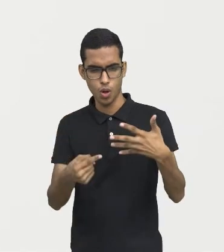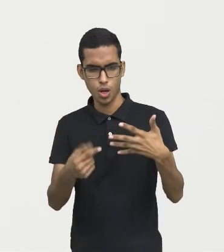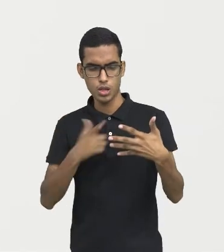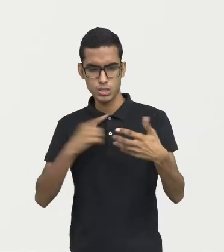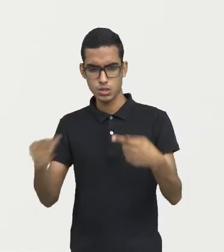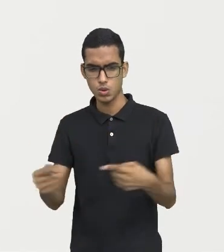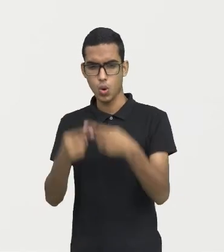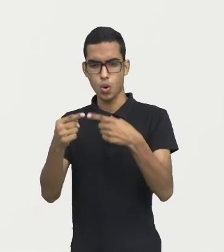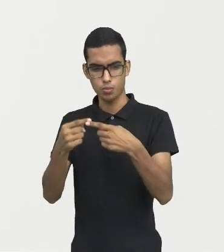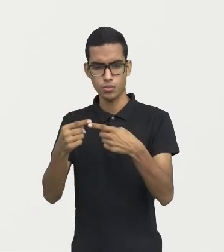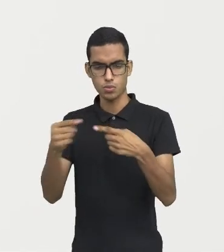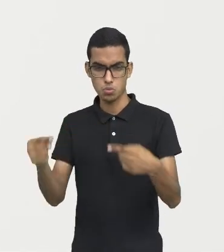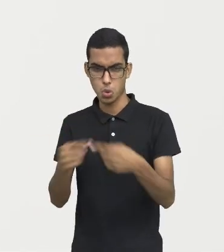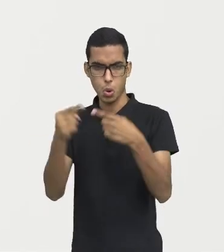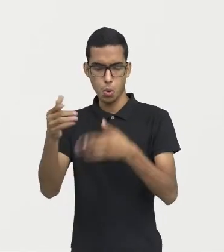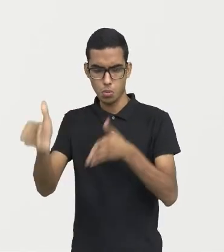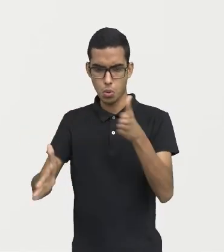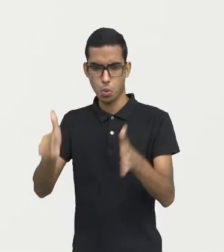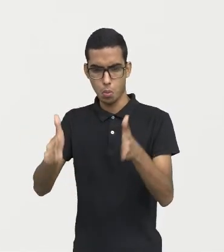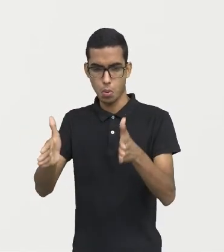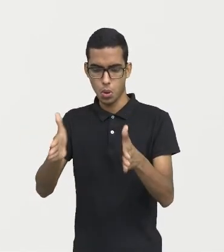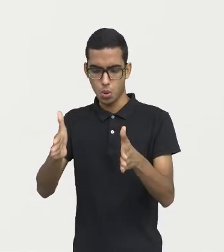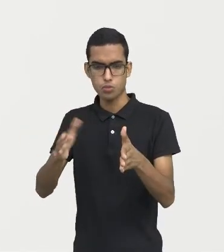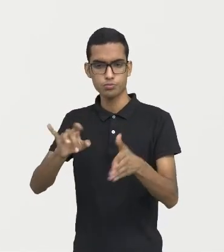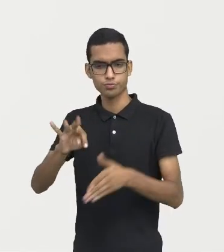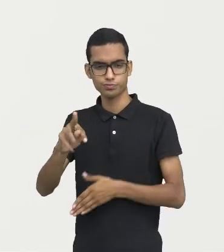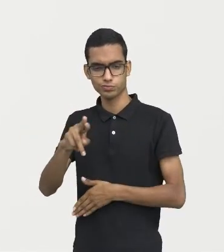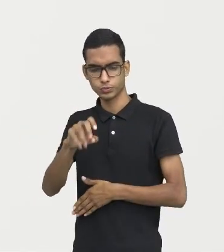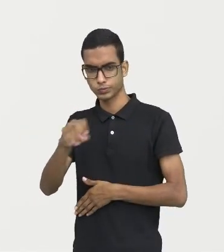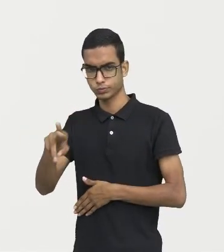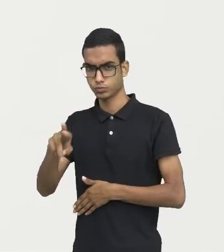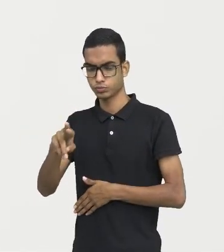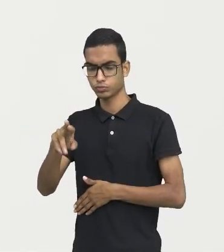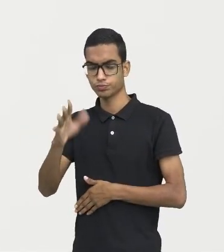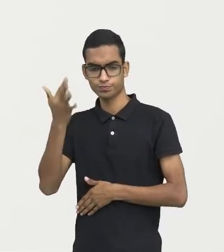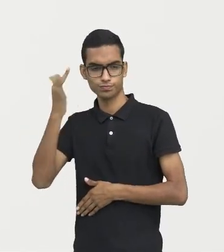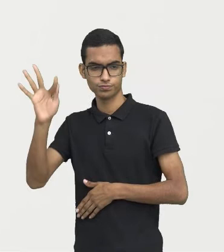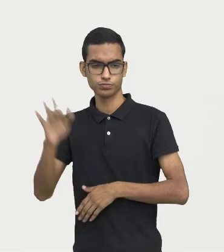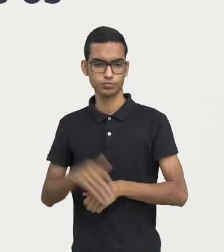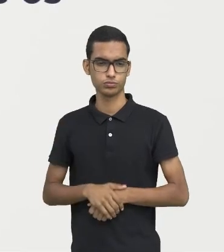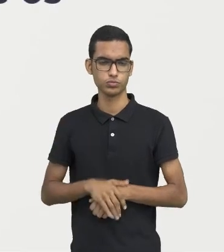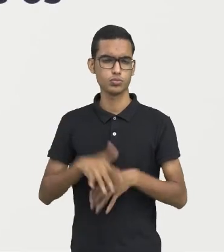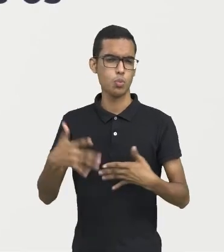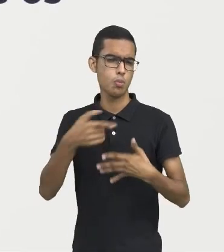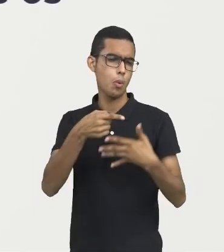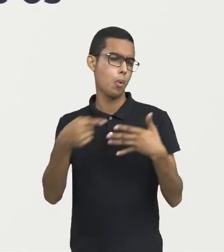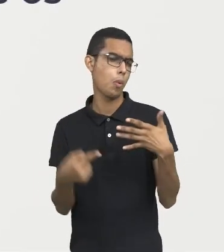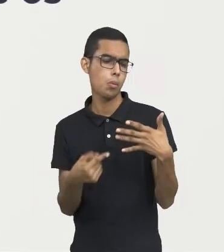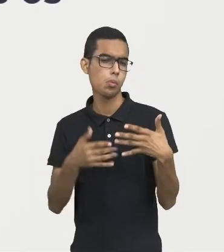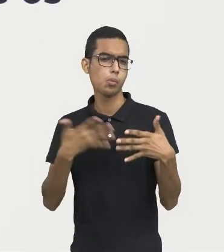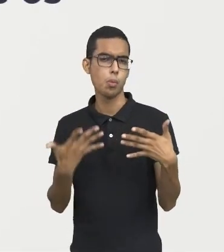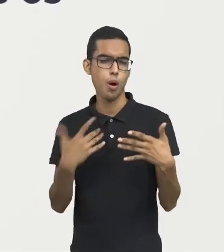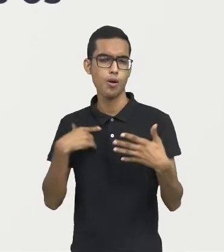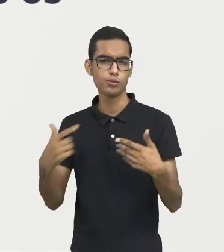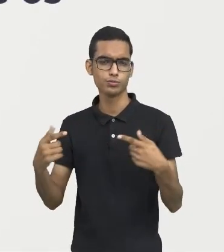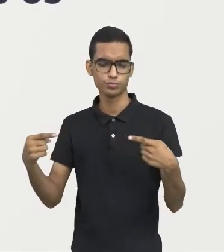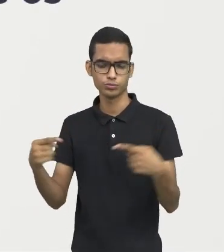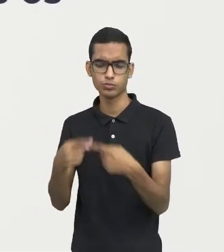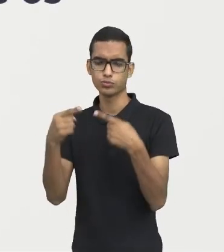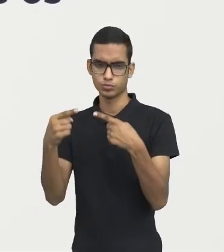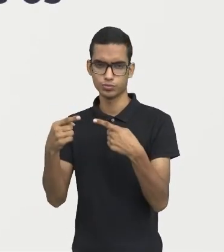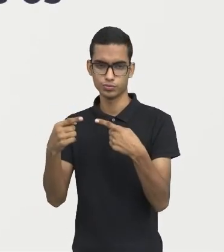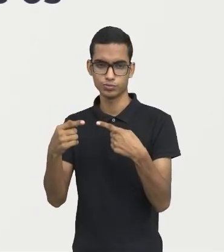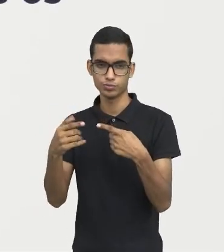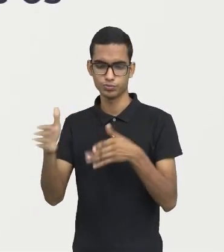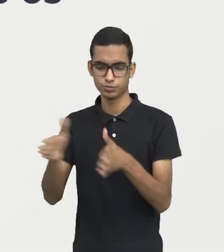França. Vamos ver então qual das alternativas fala e expressa essas características que teve esse período conhecido como o período